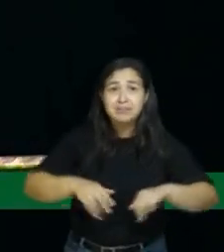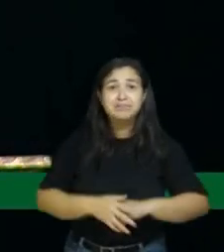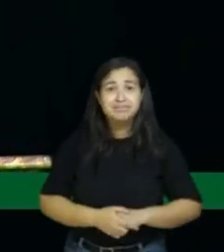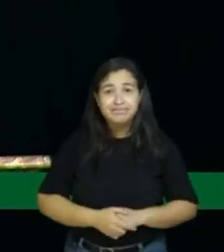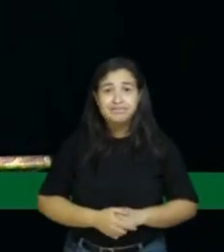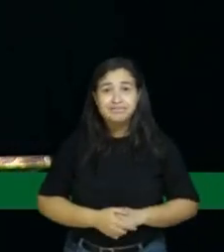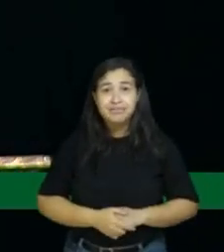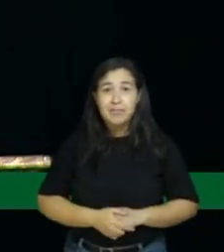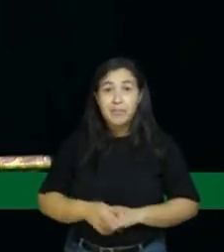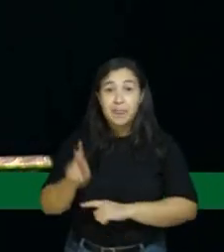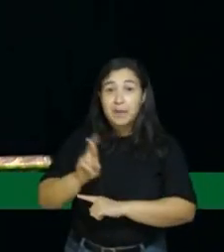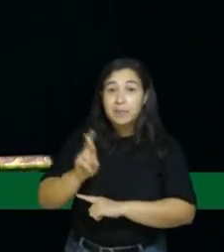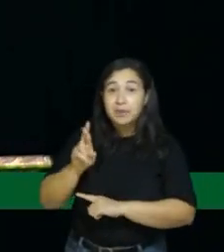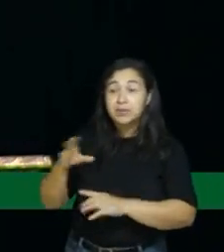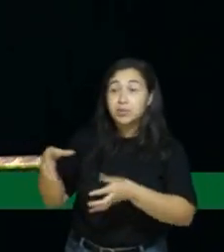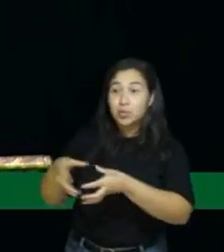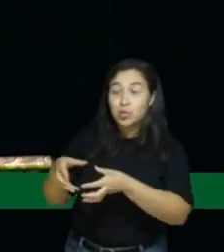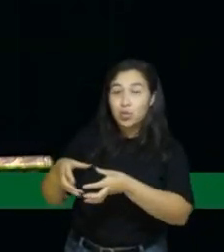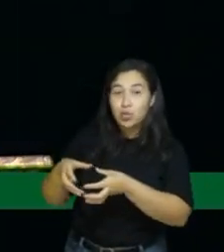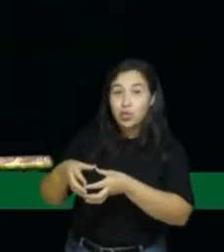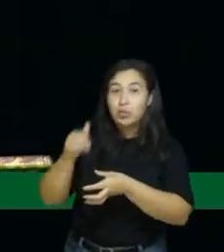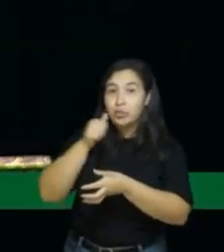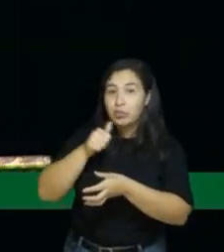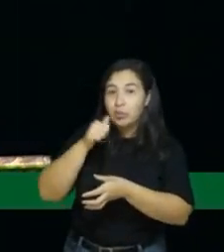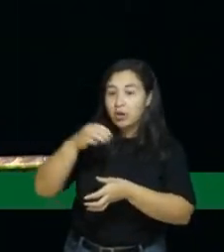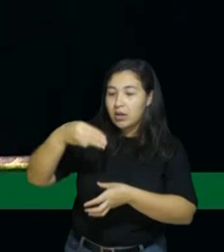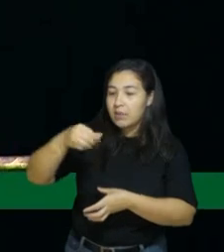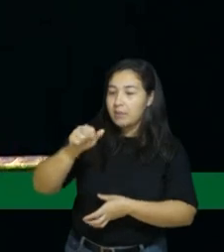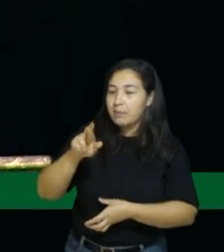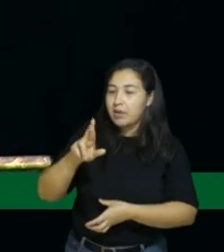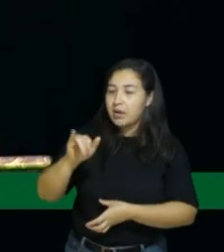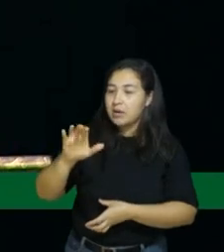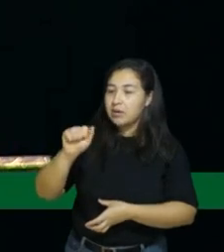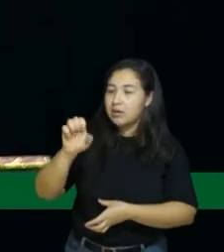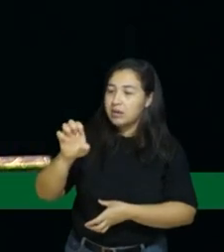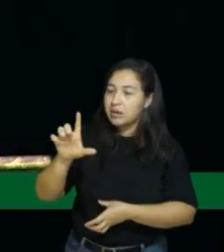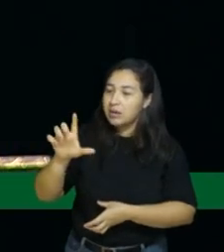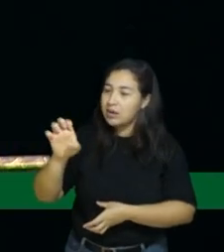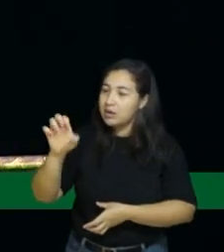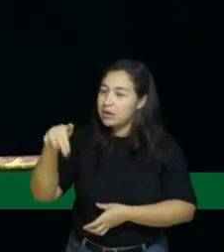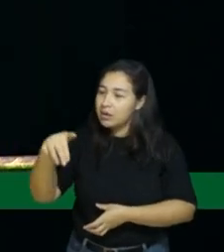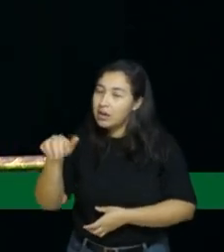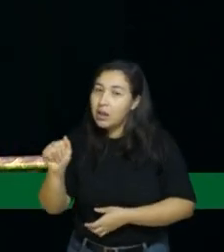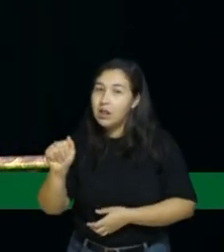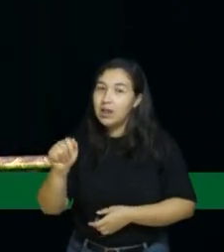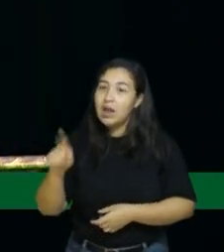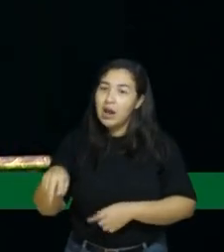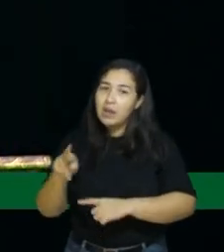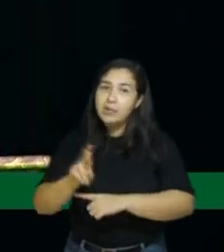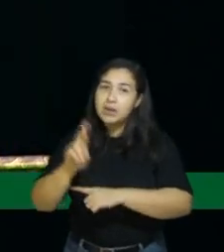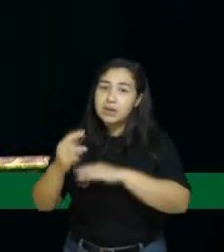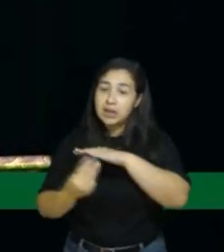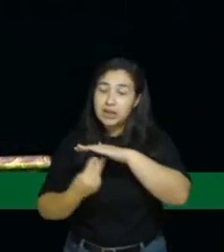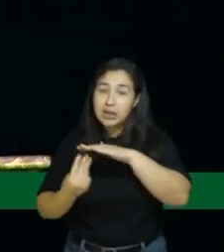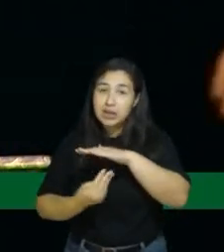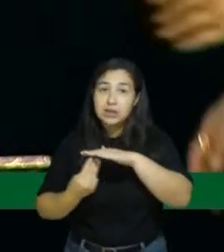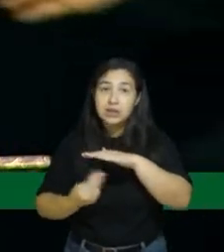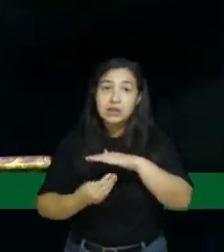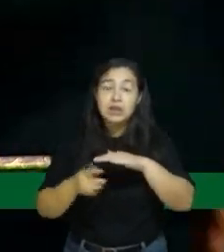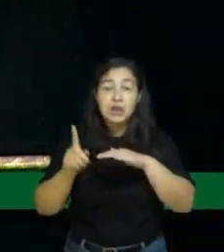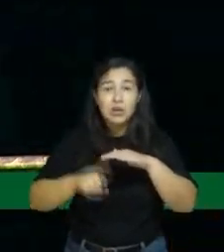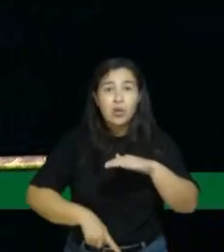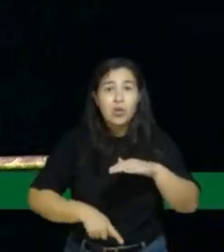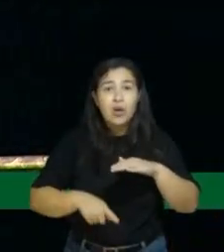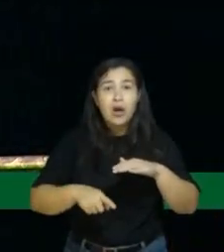que representou aqui o terceiro setor eu falo da gestão pública senhoras e senhores eu falo da coluna vertebral que